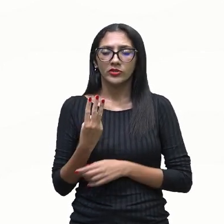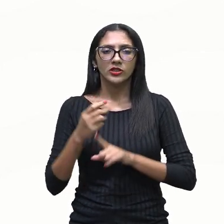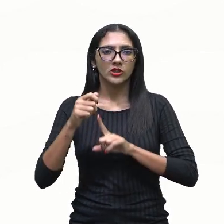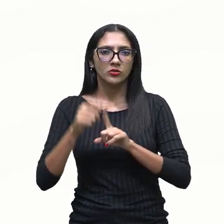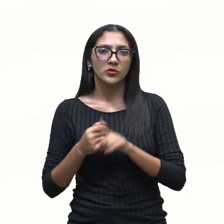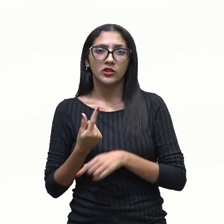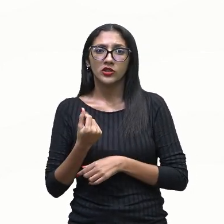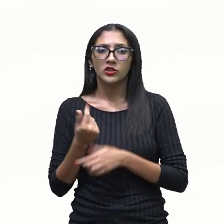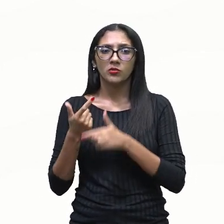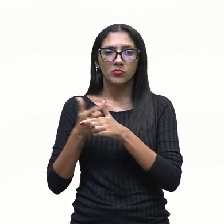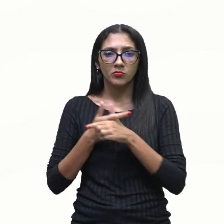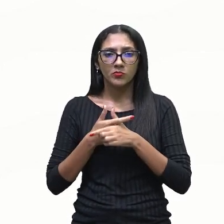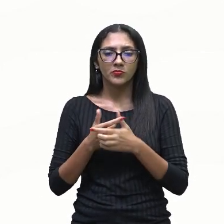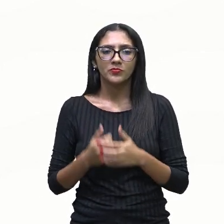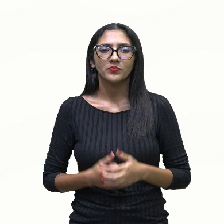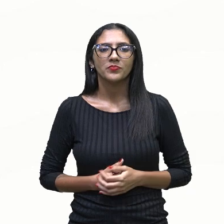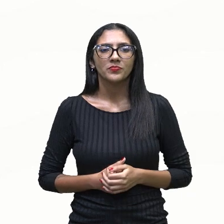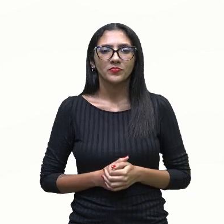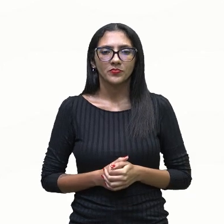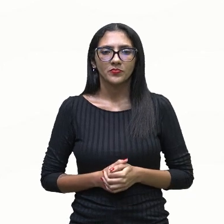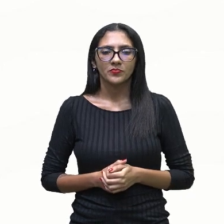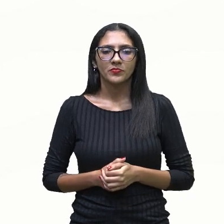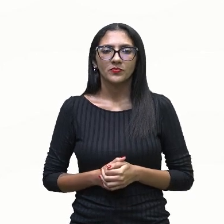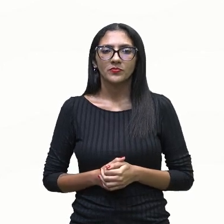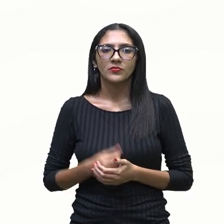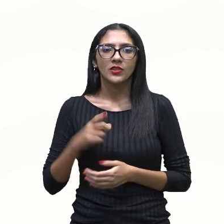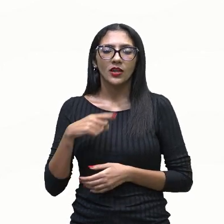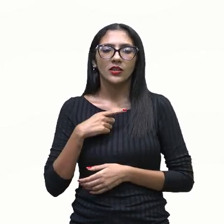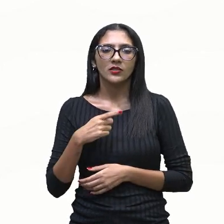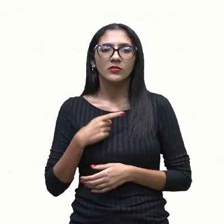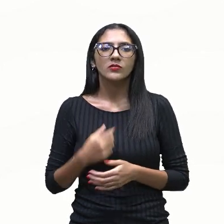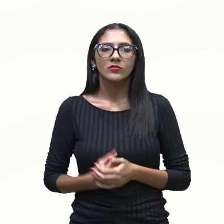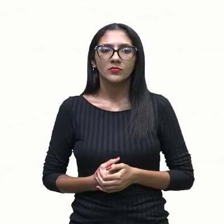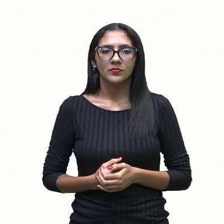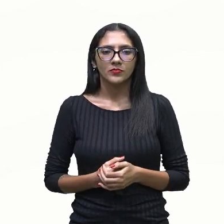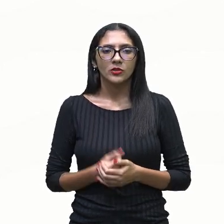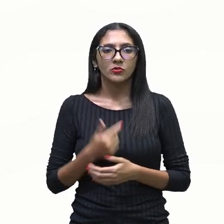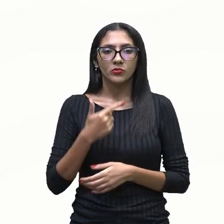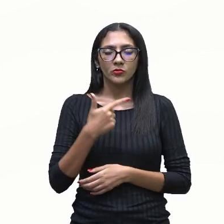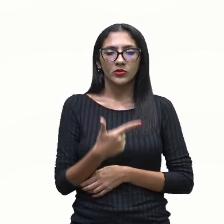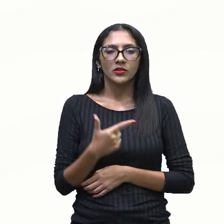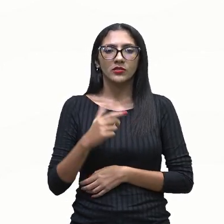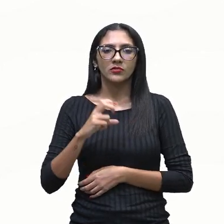mês equivale a quanto? Equivale a